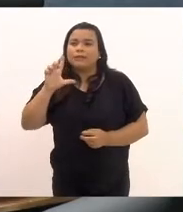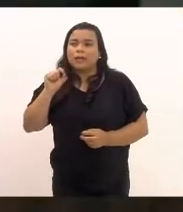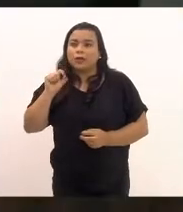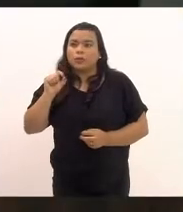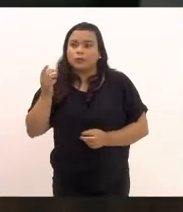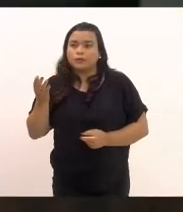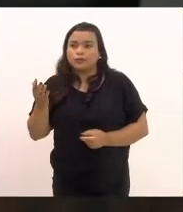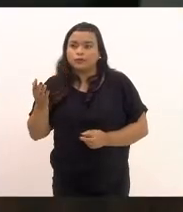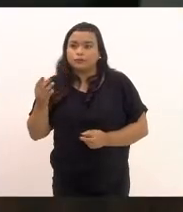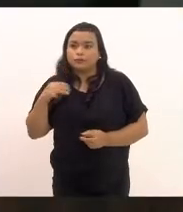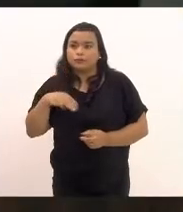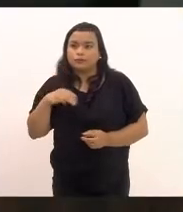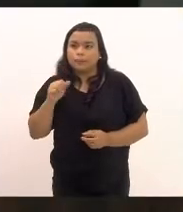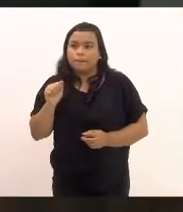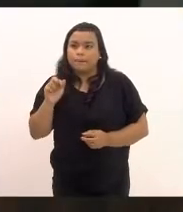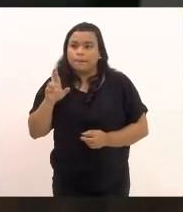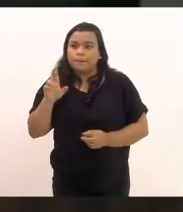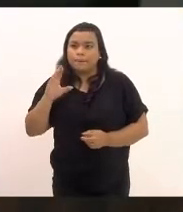Marcelo?